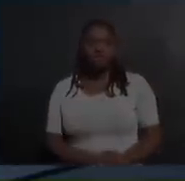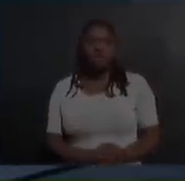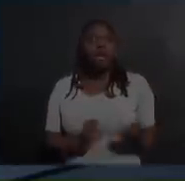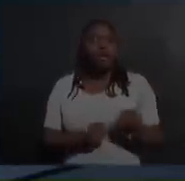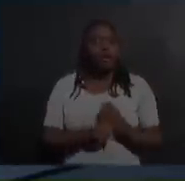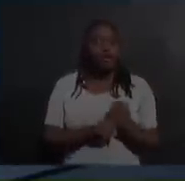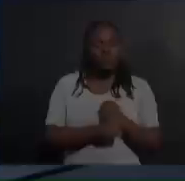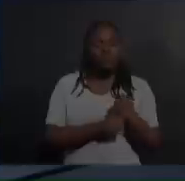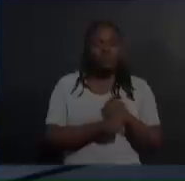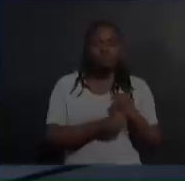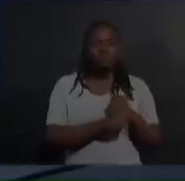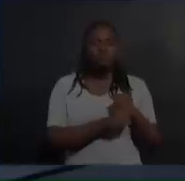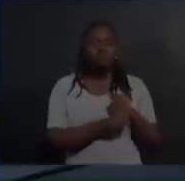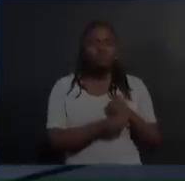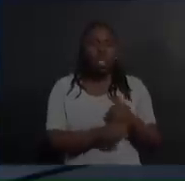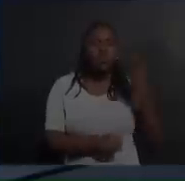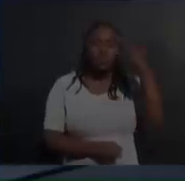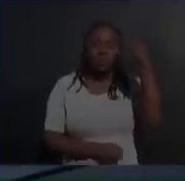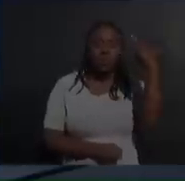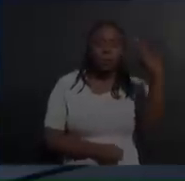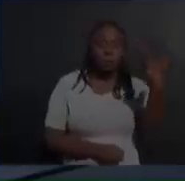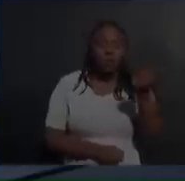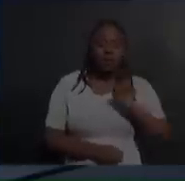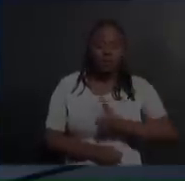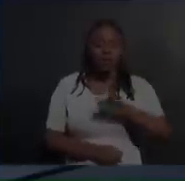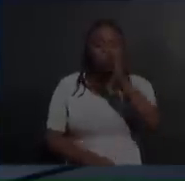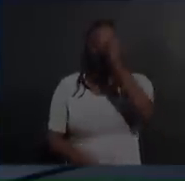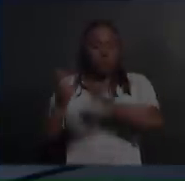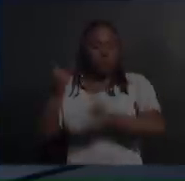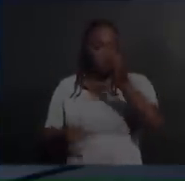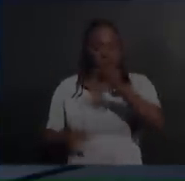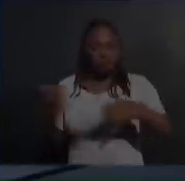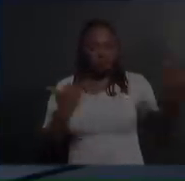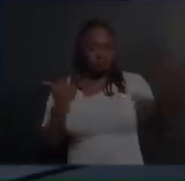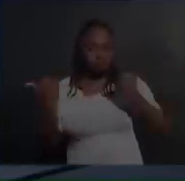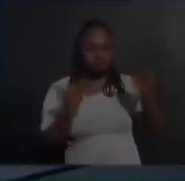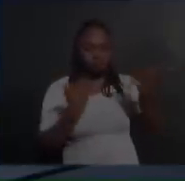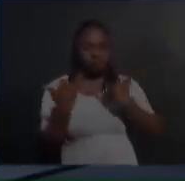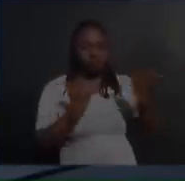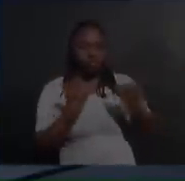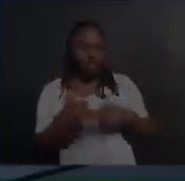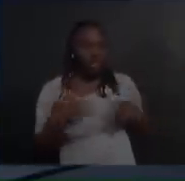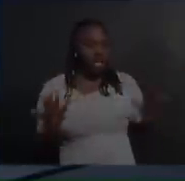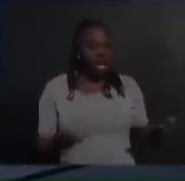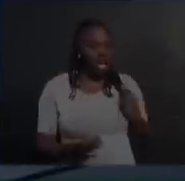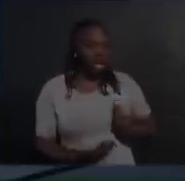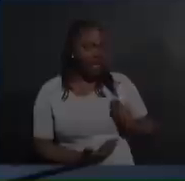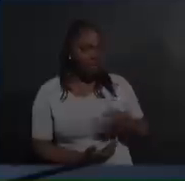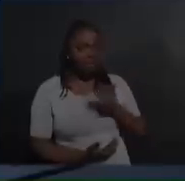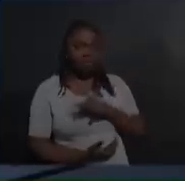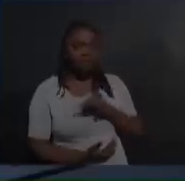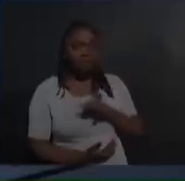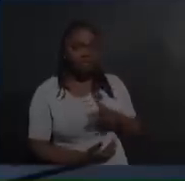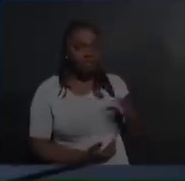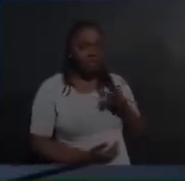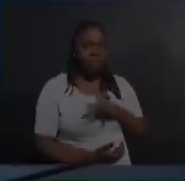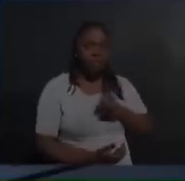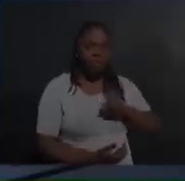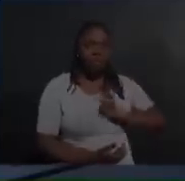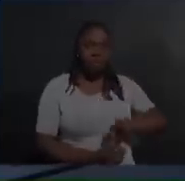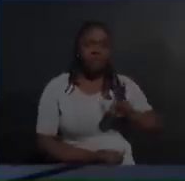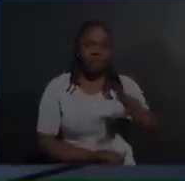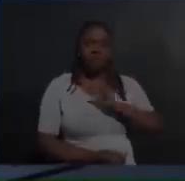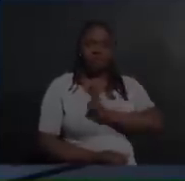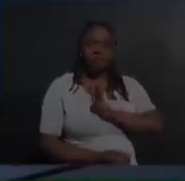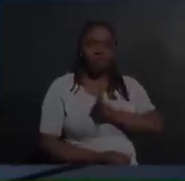últimos anos, tem ficado muito comum nós ouvirmos de pessoas dizerem que vivem com medo, que o medo está sempre presente